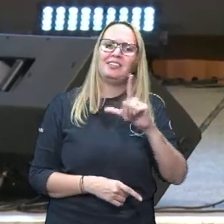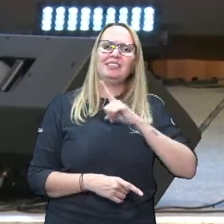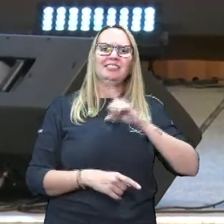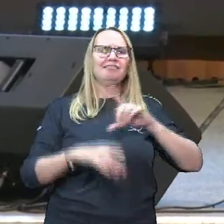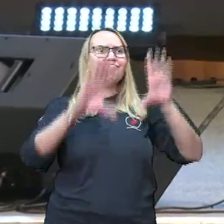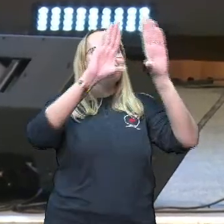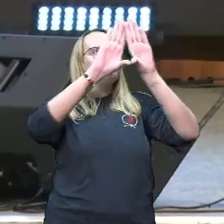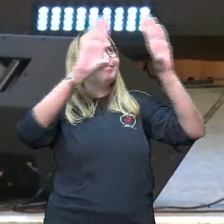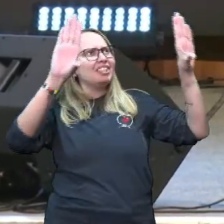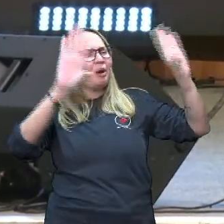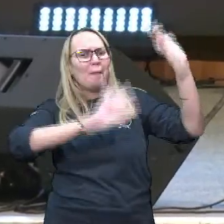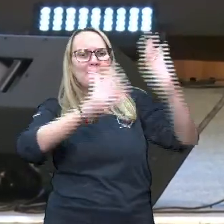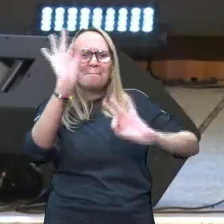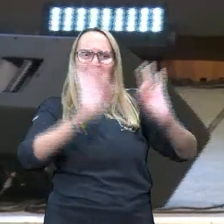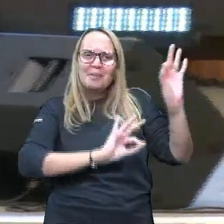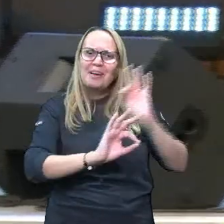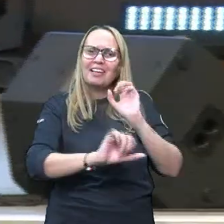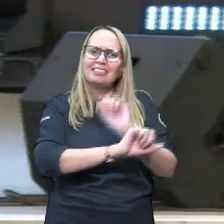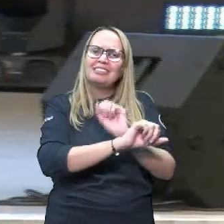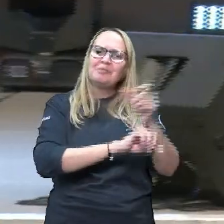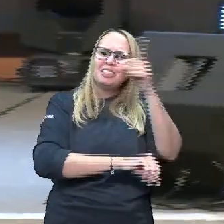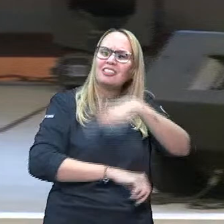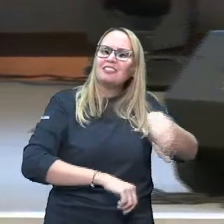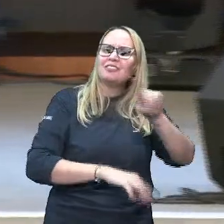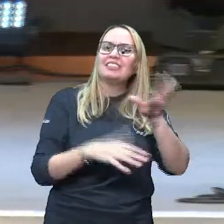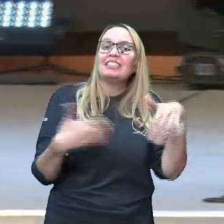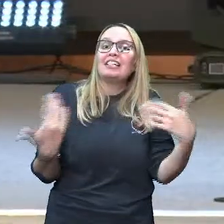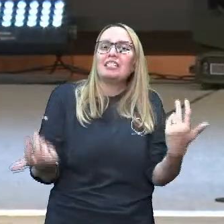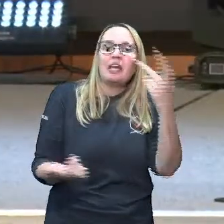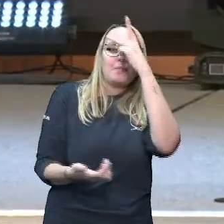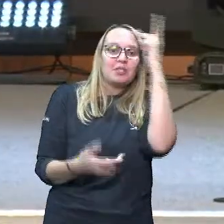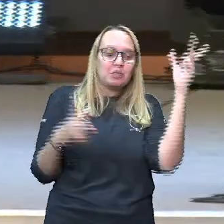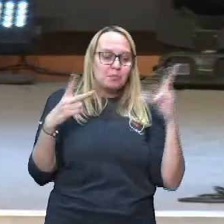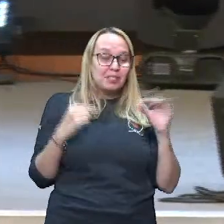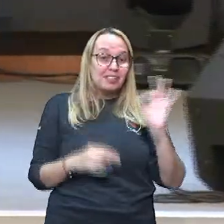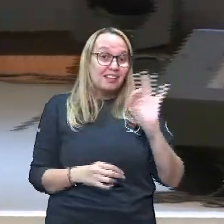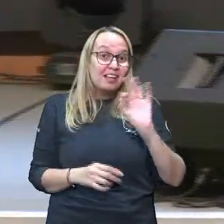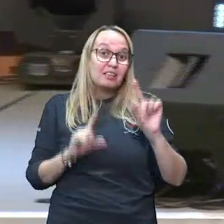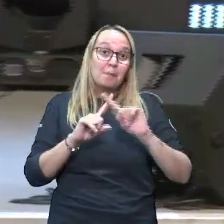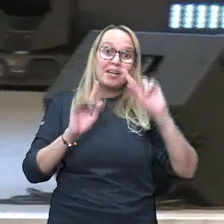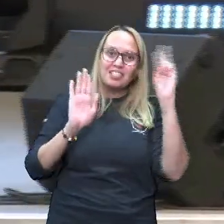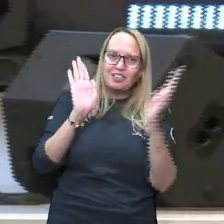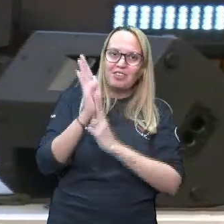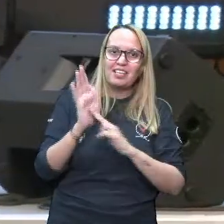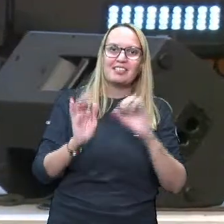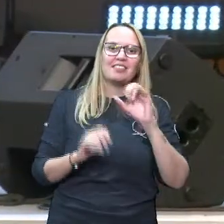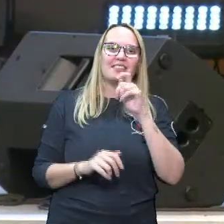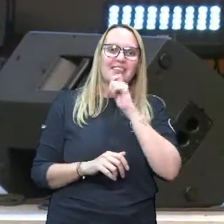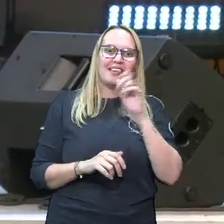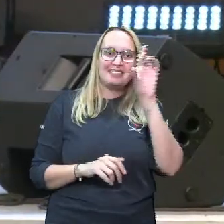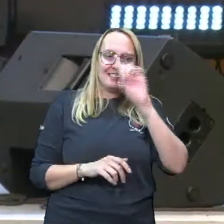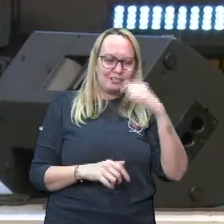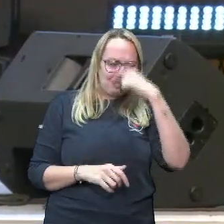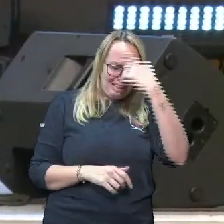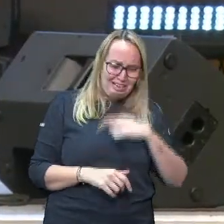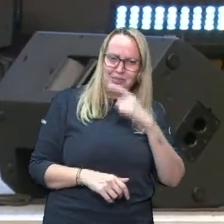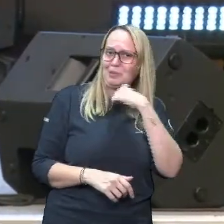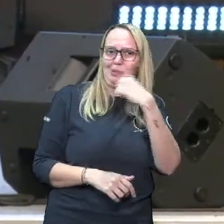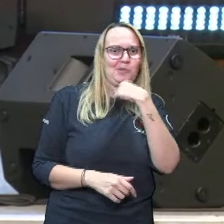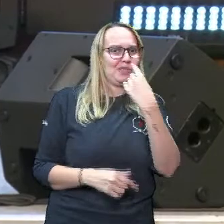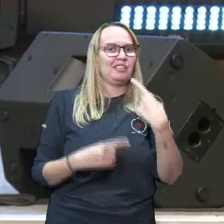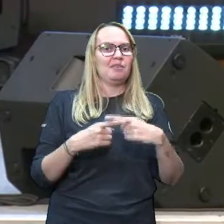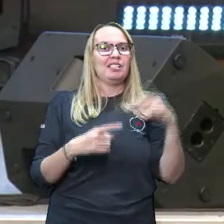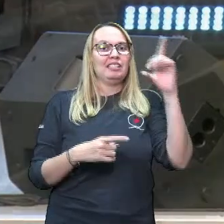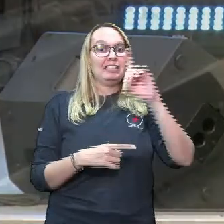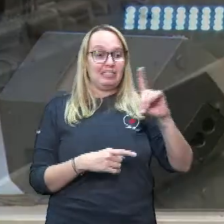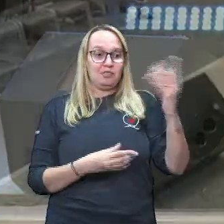que está preparado para você. Onde estão aqueles que não mereciam e reconhecem, se não fosse Deus eu não estaria aqui, pastor, mas porque Deus insistiu